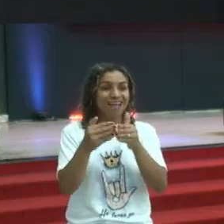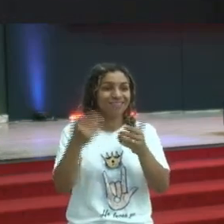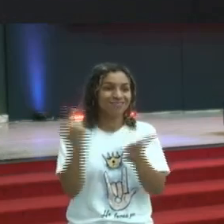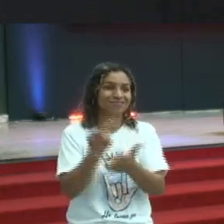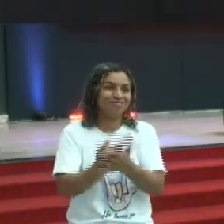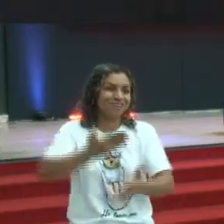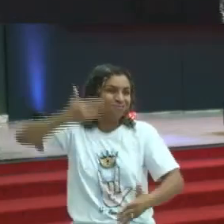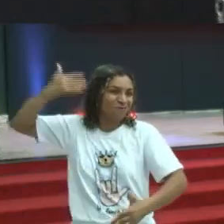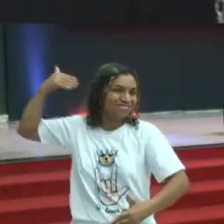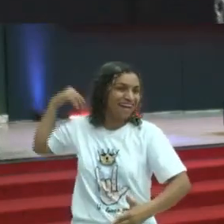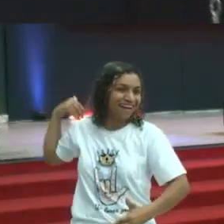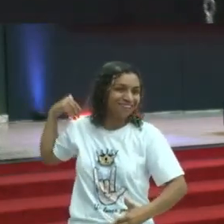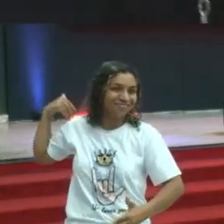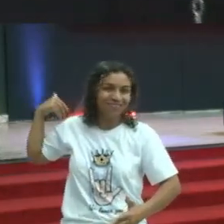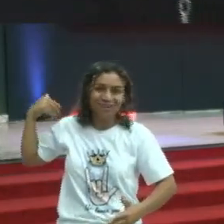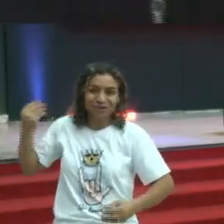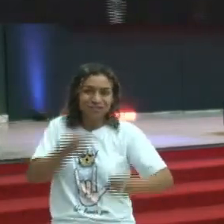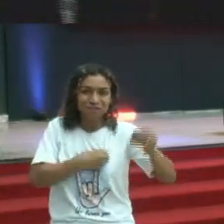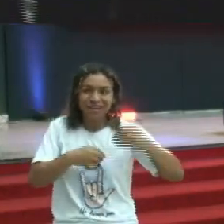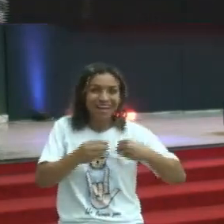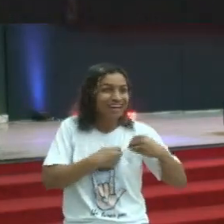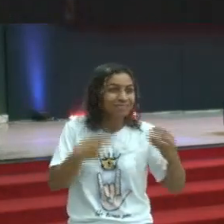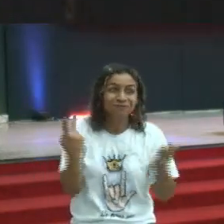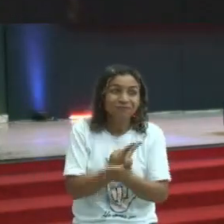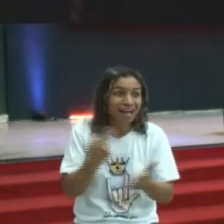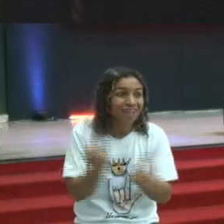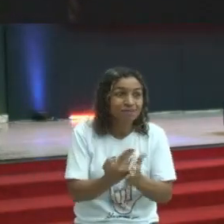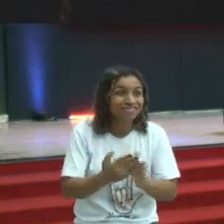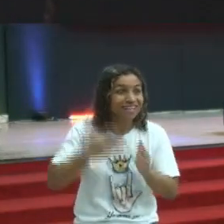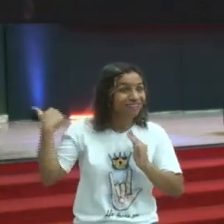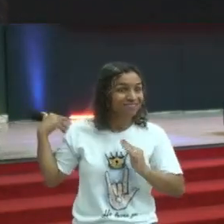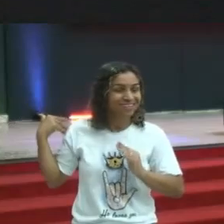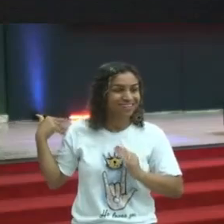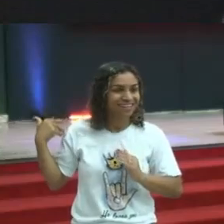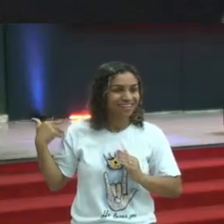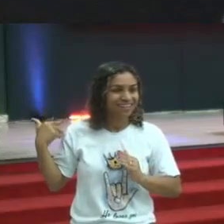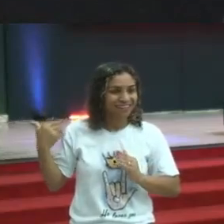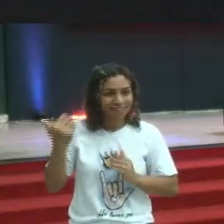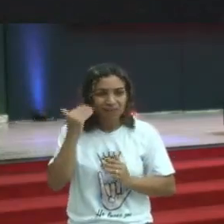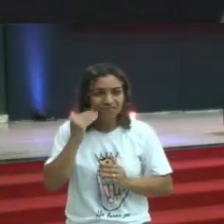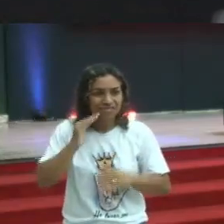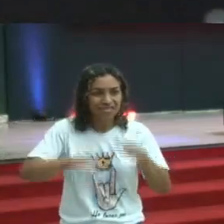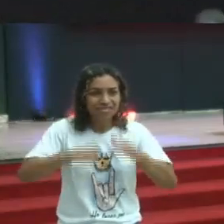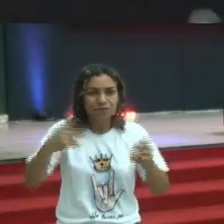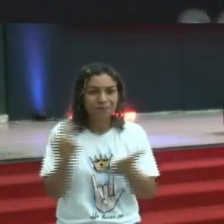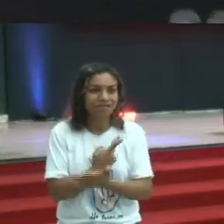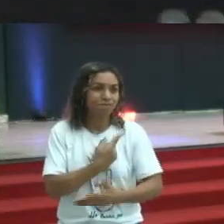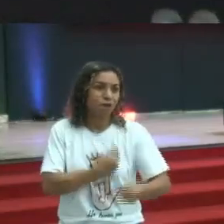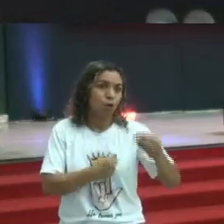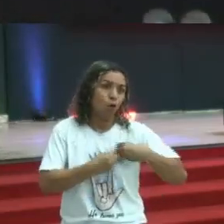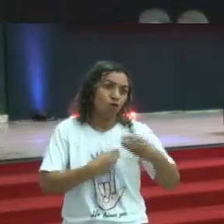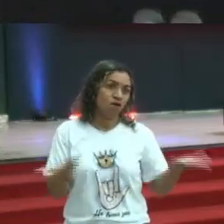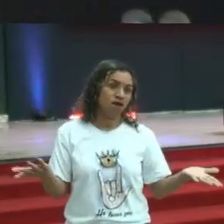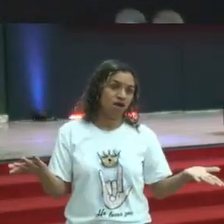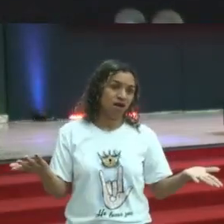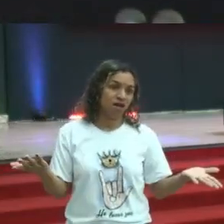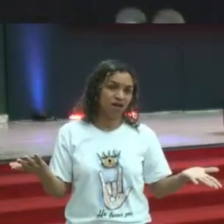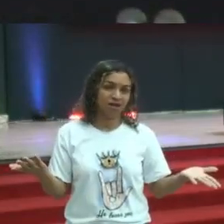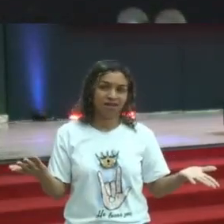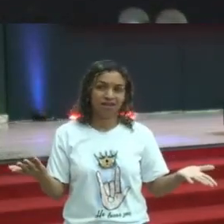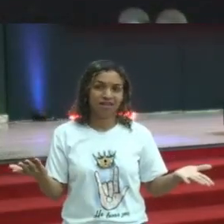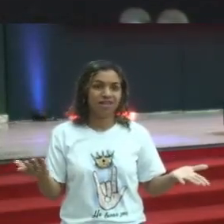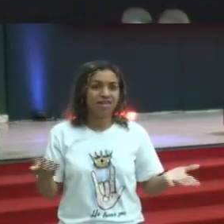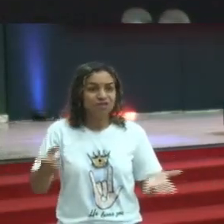que cometeram no passado, por um erro, por um fracasso, por um deslize, por um pecado. E o